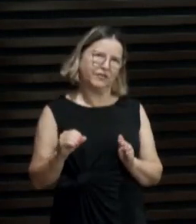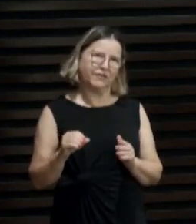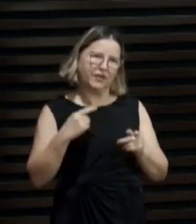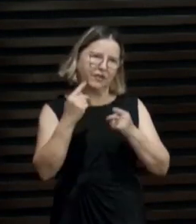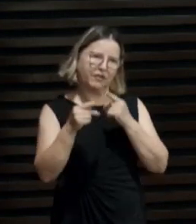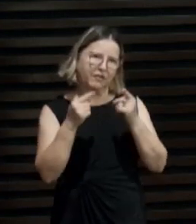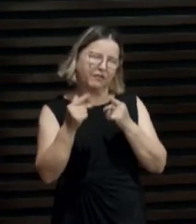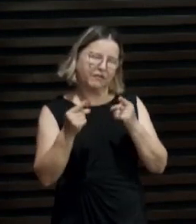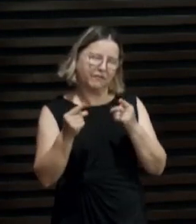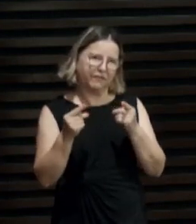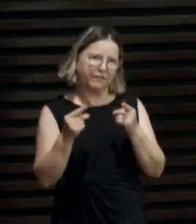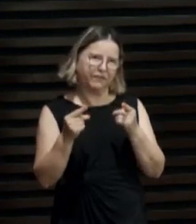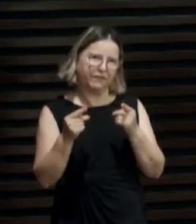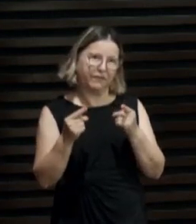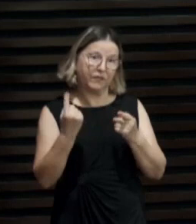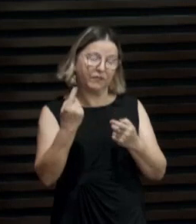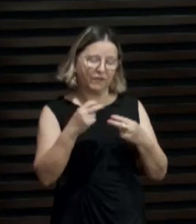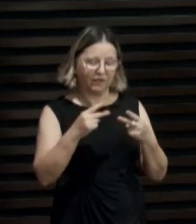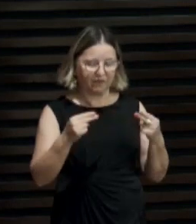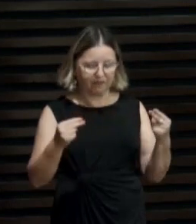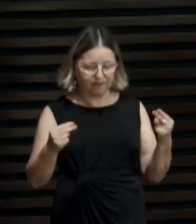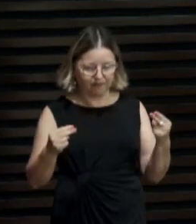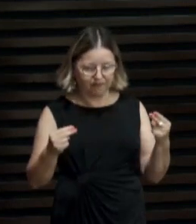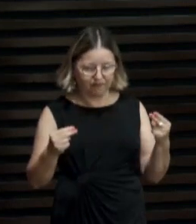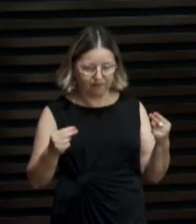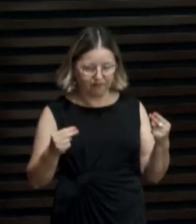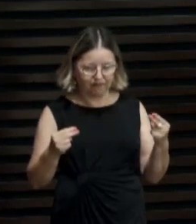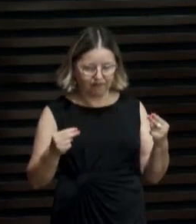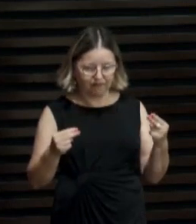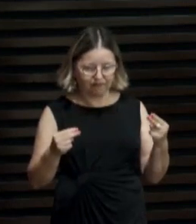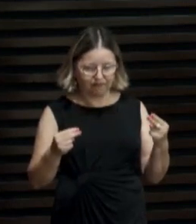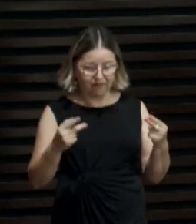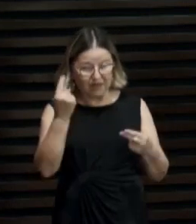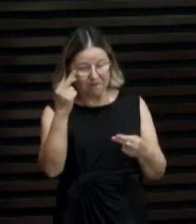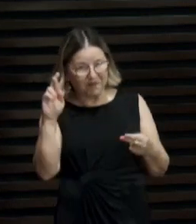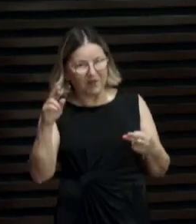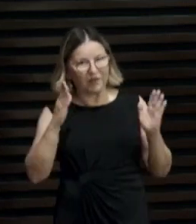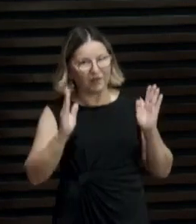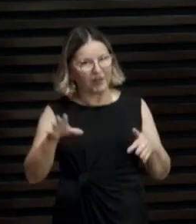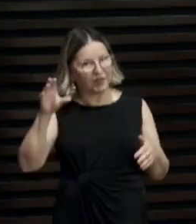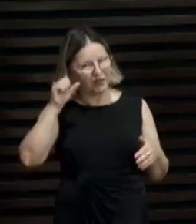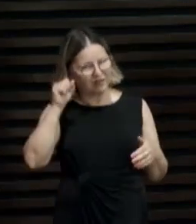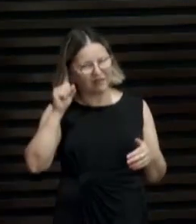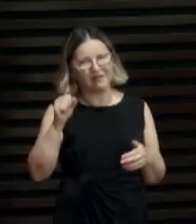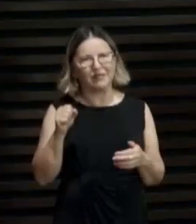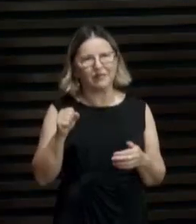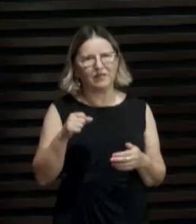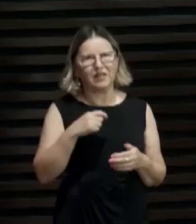disse o seguinte: uma das coisas mais estúpidas que já se ouviu hoje em dia é